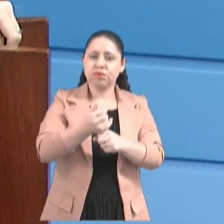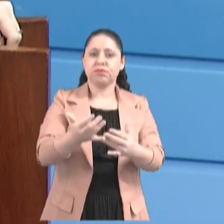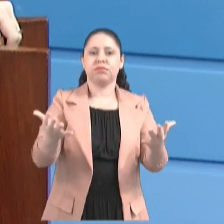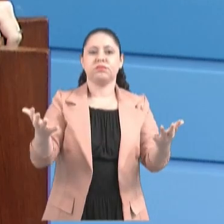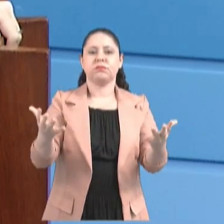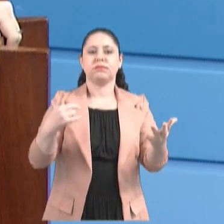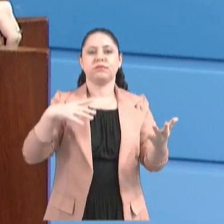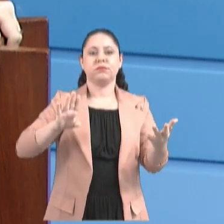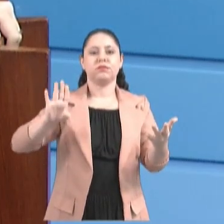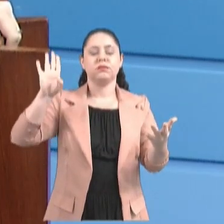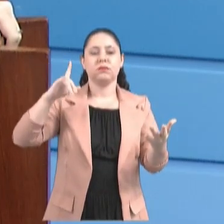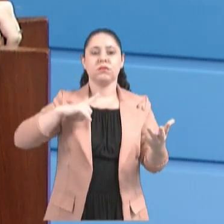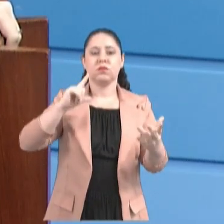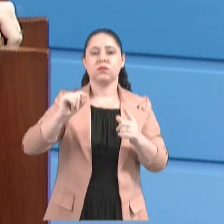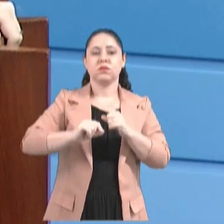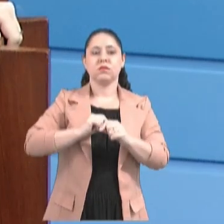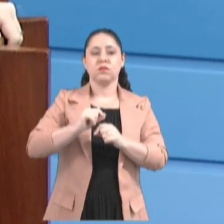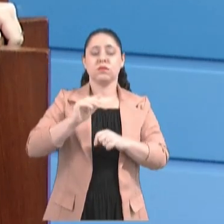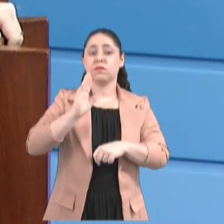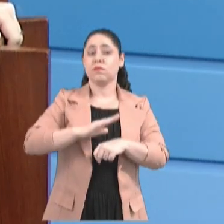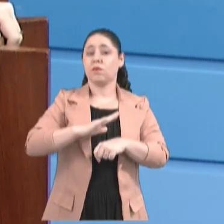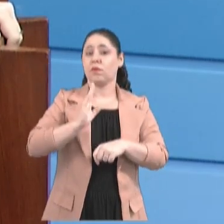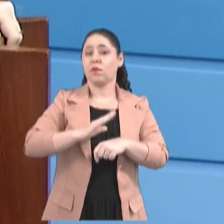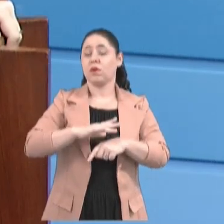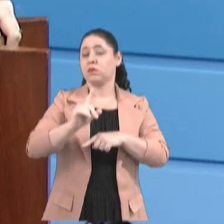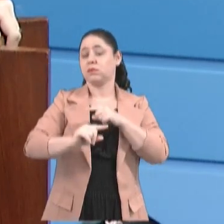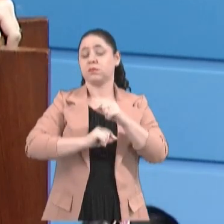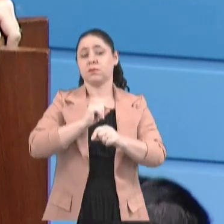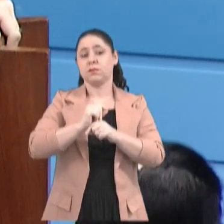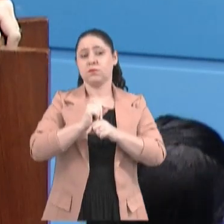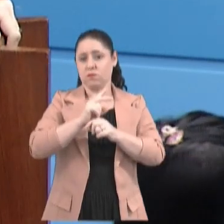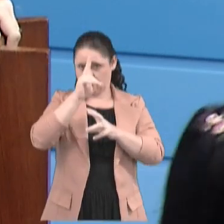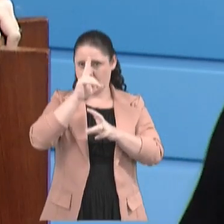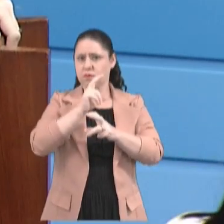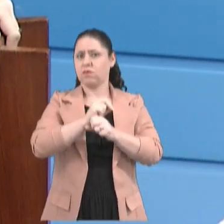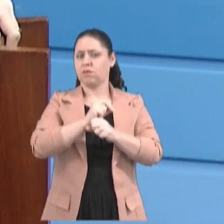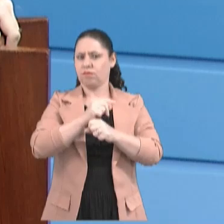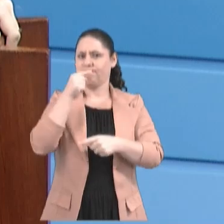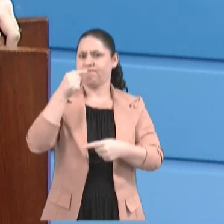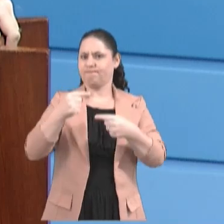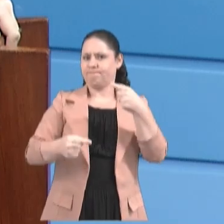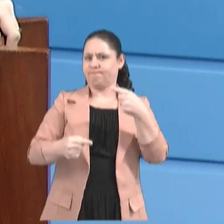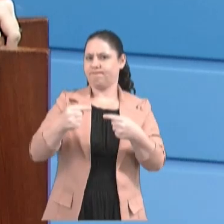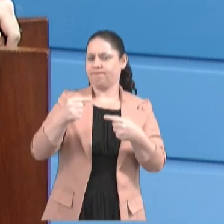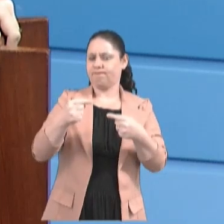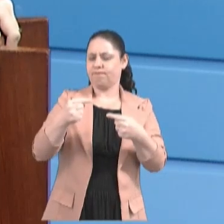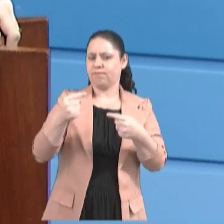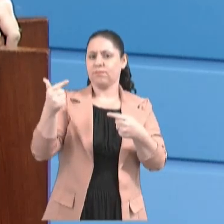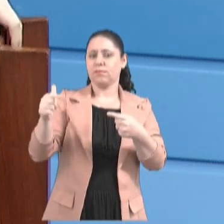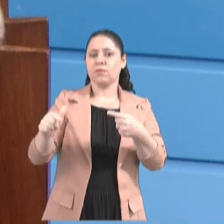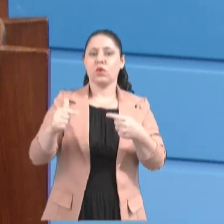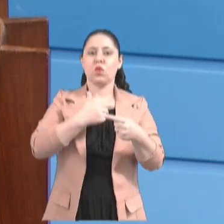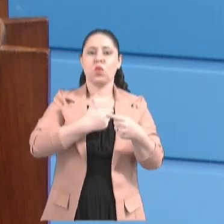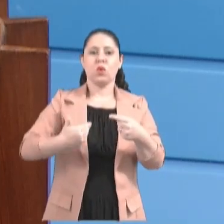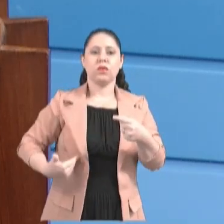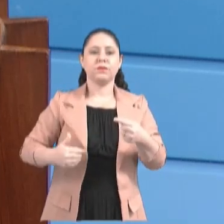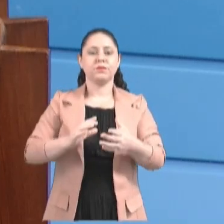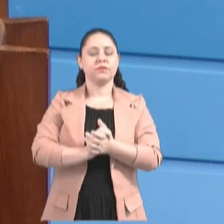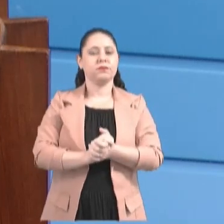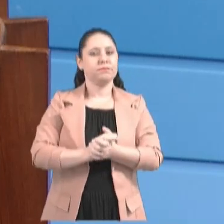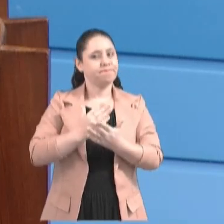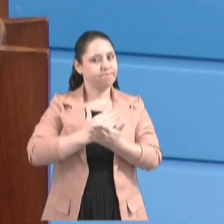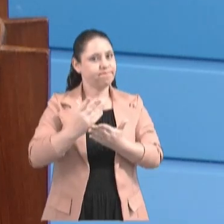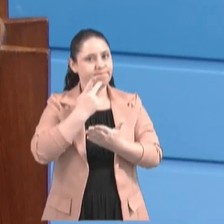nessas candidaturas, torna ainda mais forte e competitivo um adversário do governador. E eu